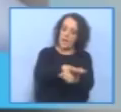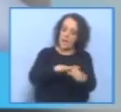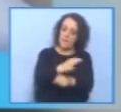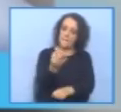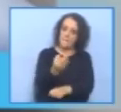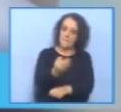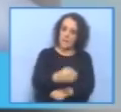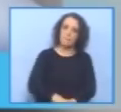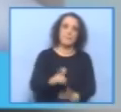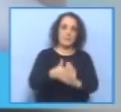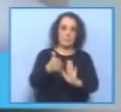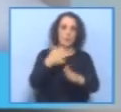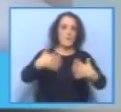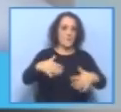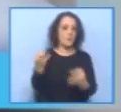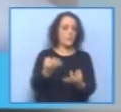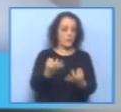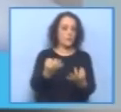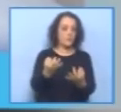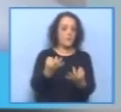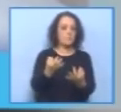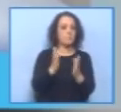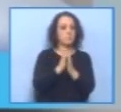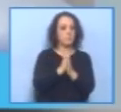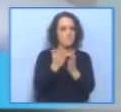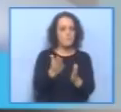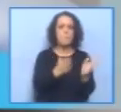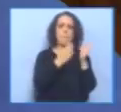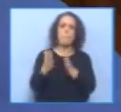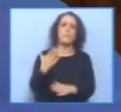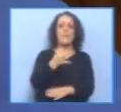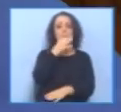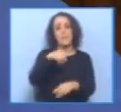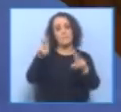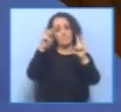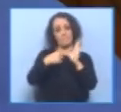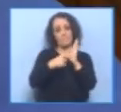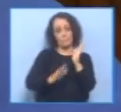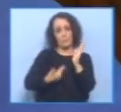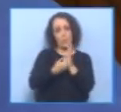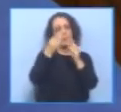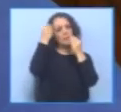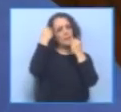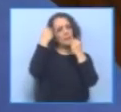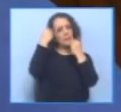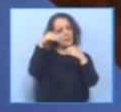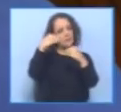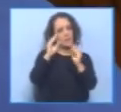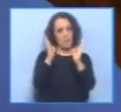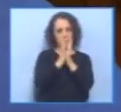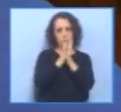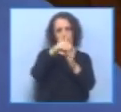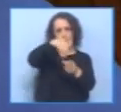setor emergente, claro, para a pastoral da Igreja. Falemos desta proposta de catequese